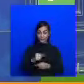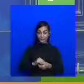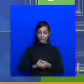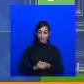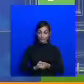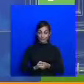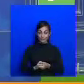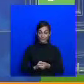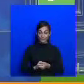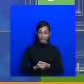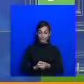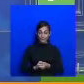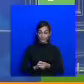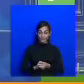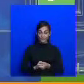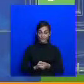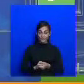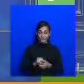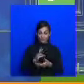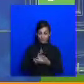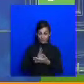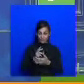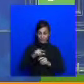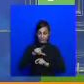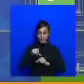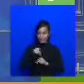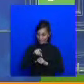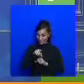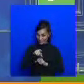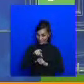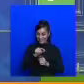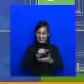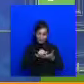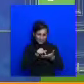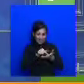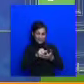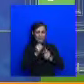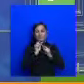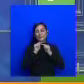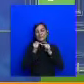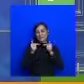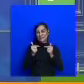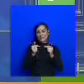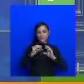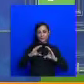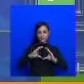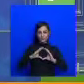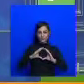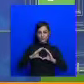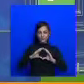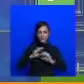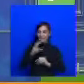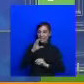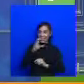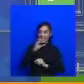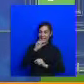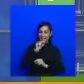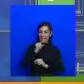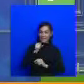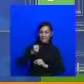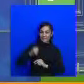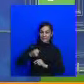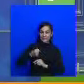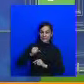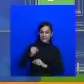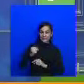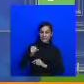número 71. Vamos seguir sorteando. E você? Tá marcando? Boa sorte. Bola laranja,